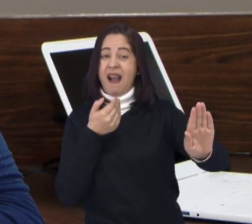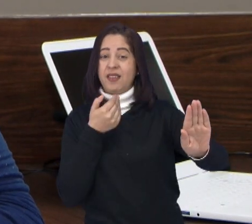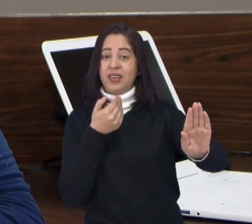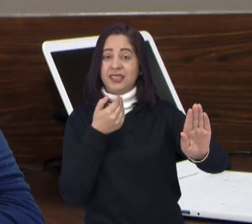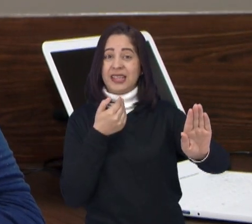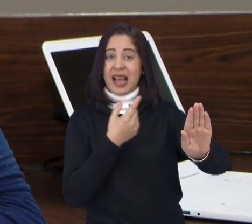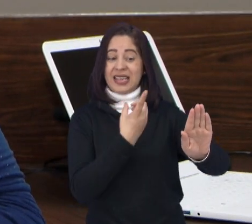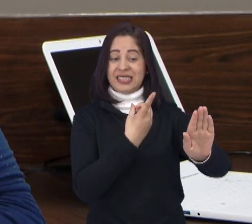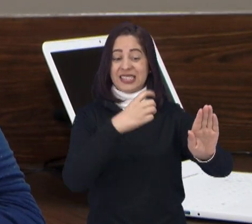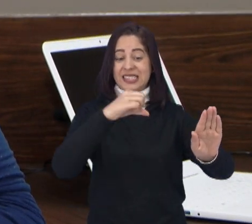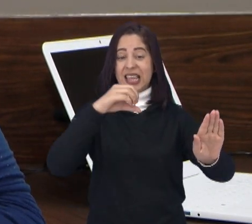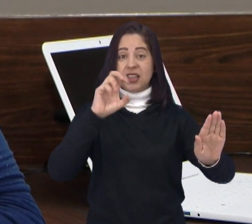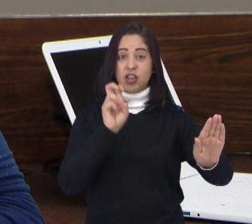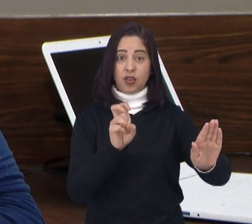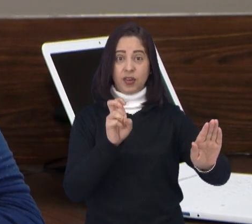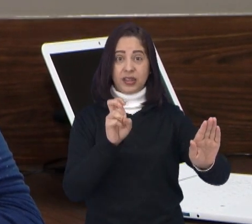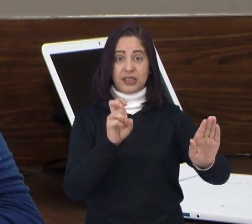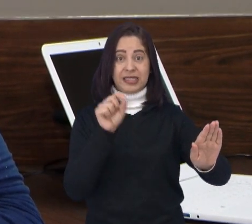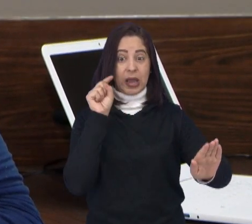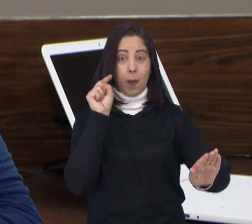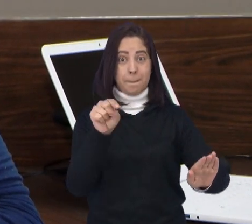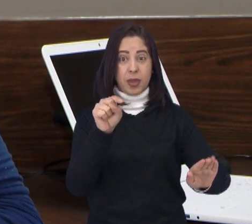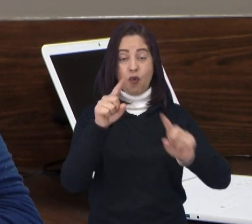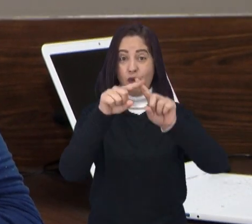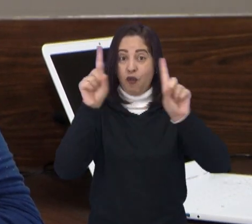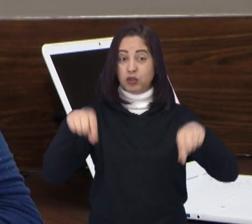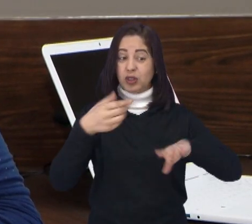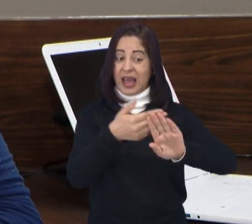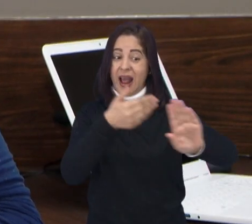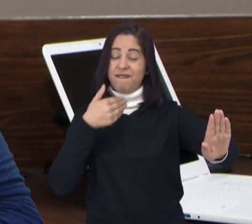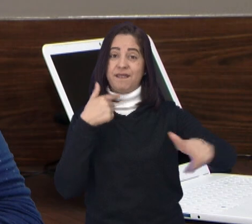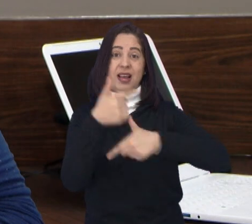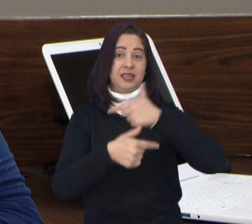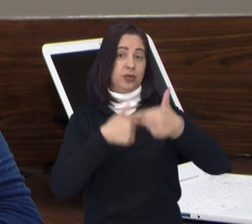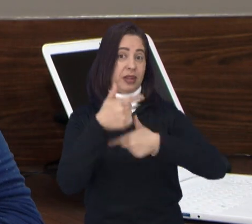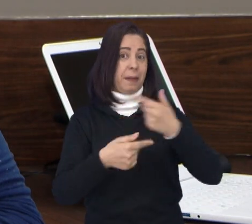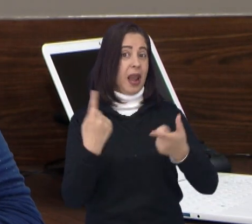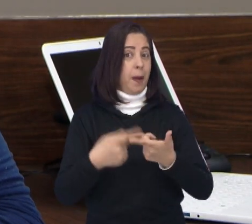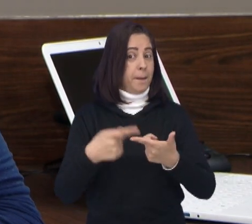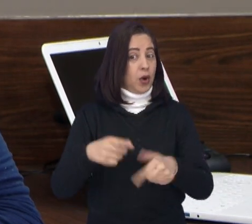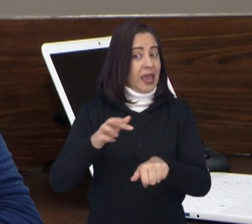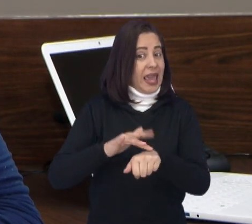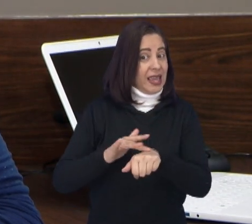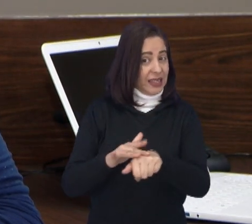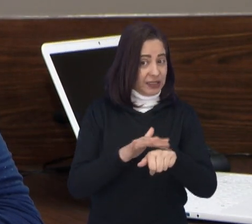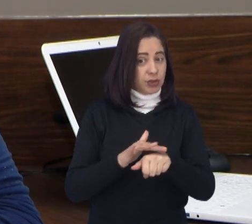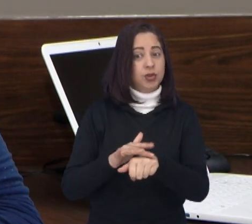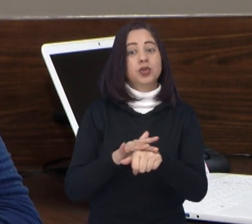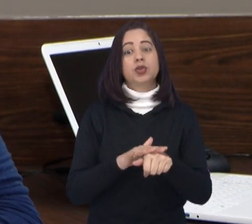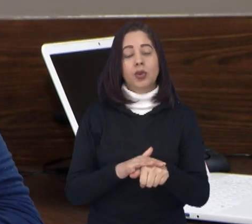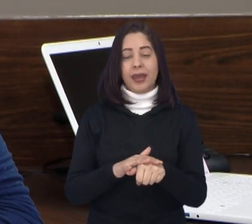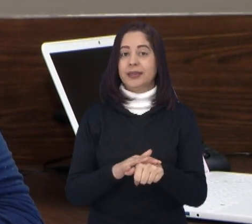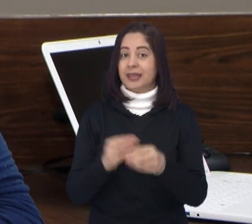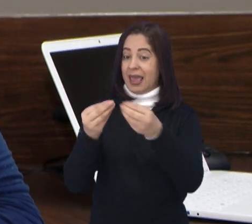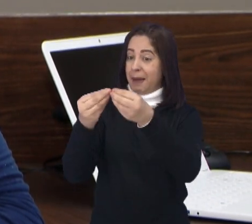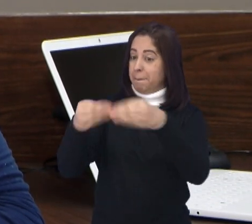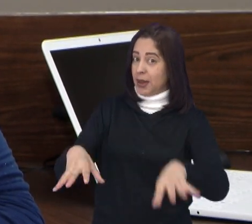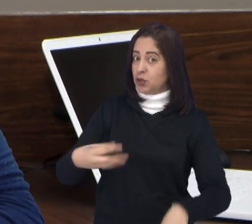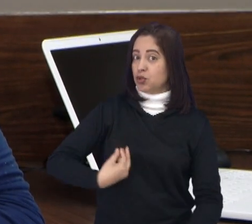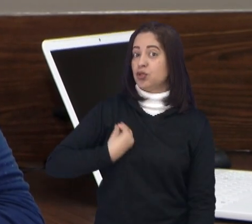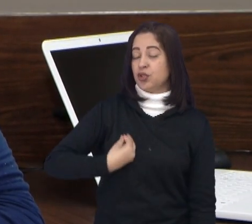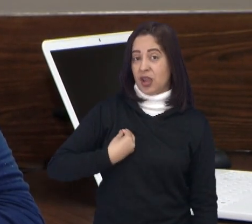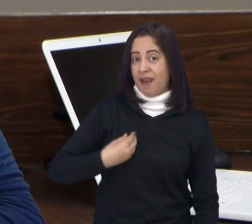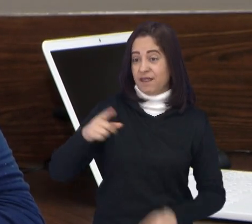quase 195 mil funcionários. Números aí que impactam não só a vida do